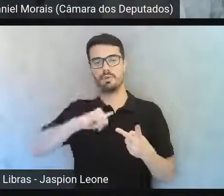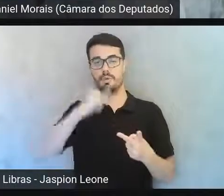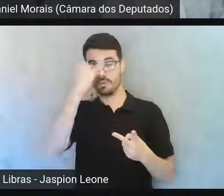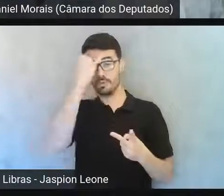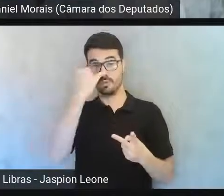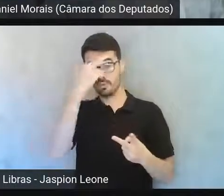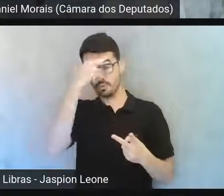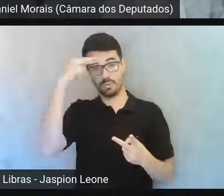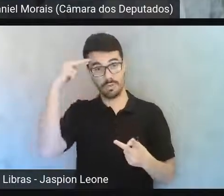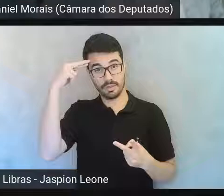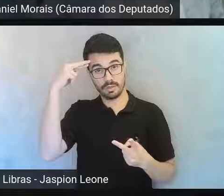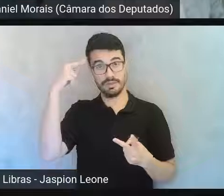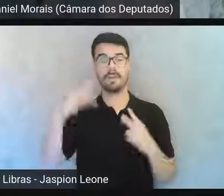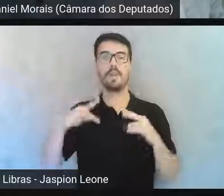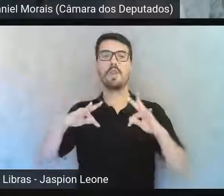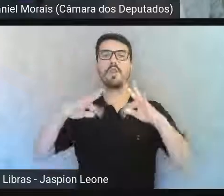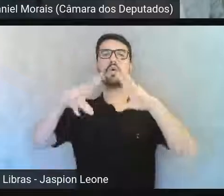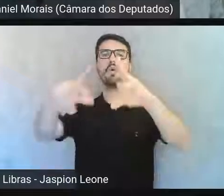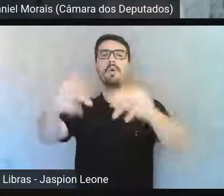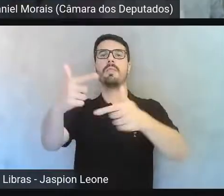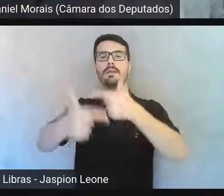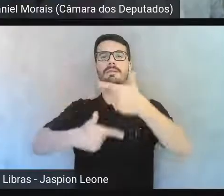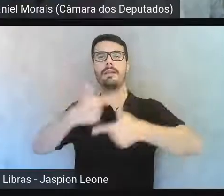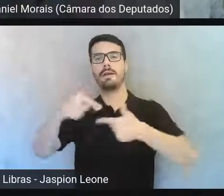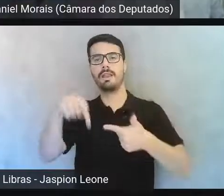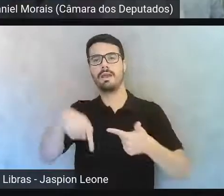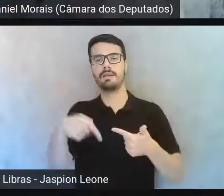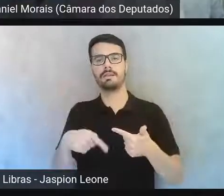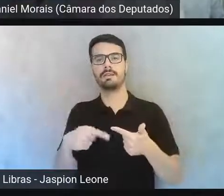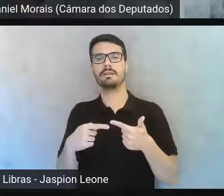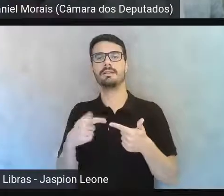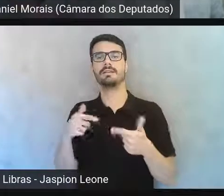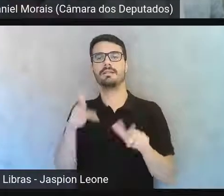a todas as pessoas que estão envolvidas nessa parte operacional da live. Então, até mais, pessoal.